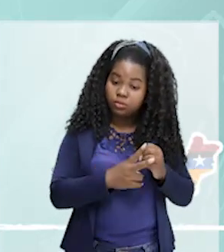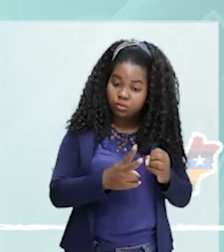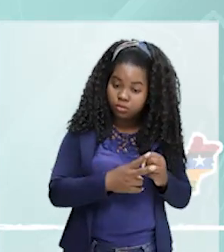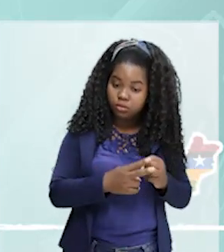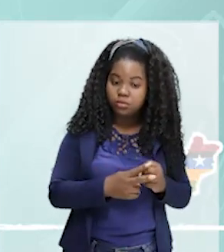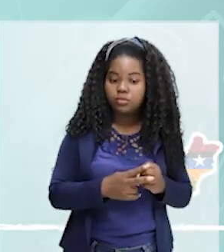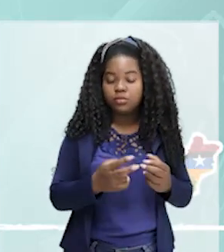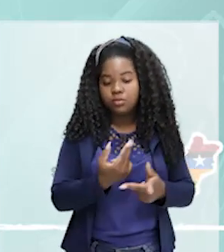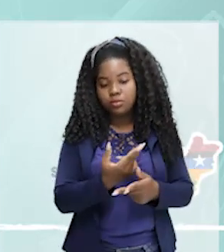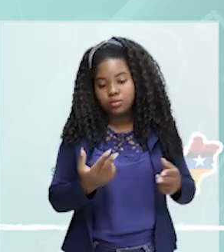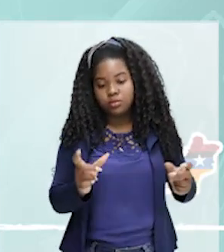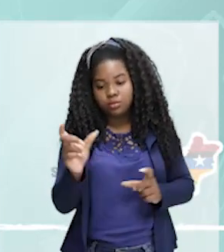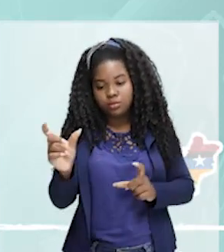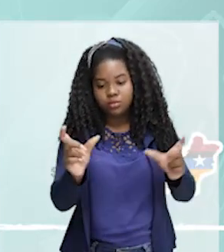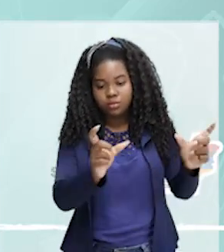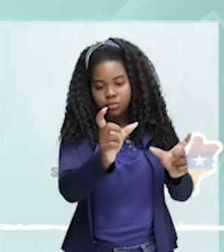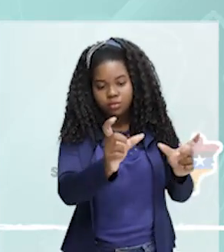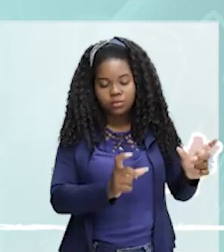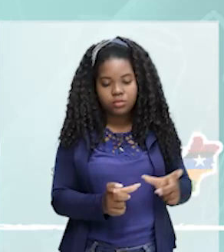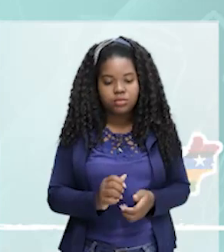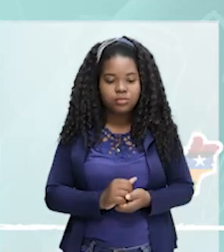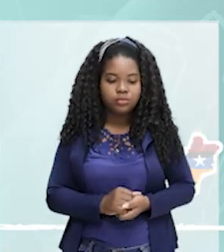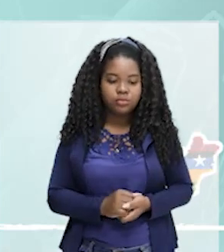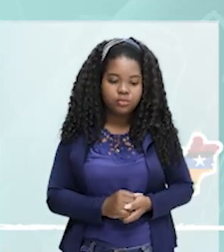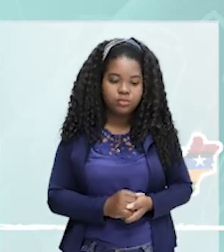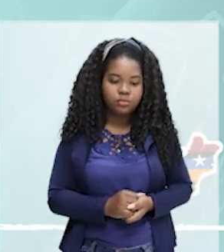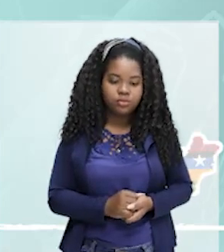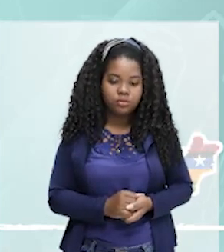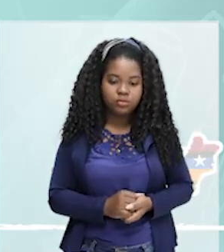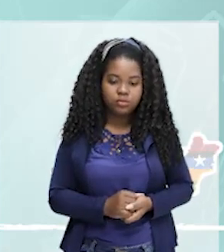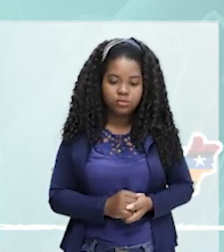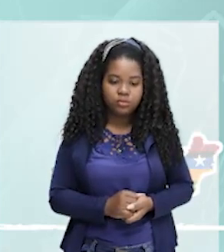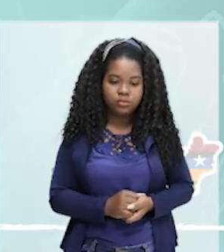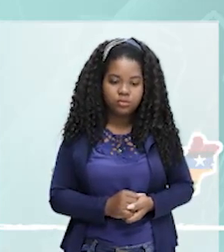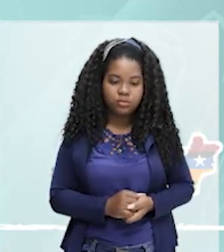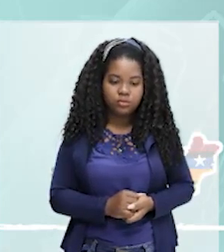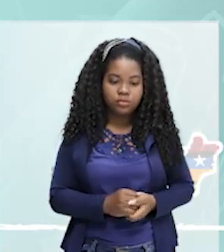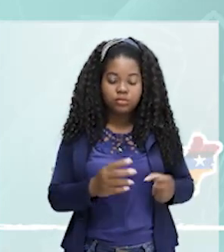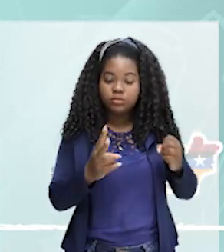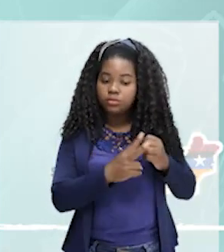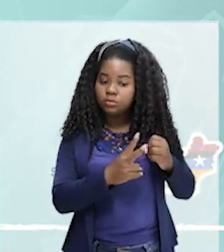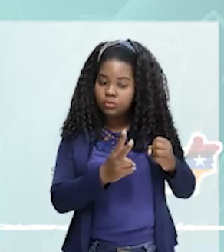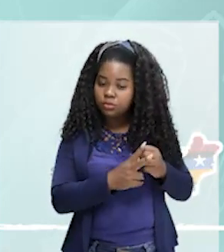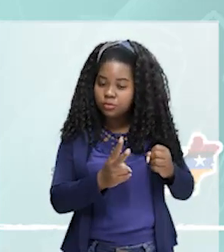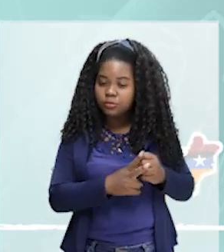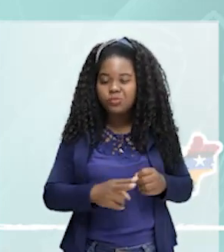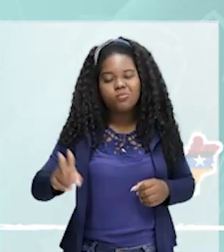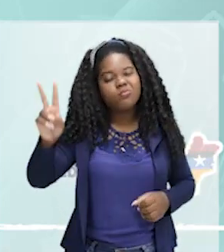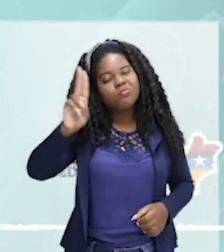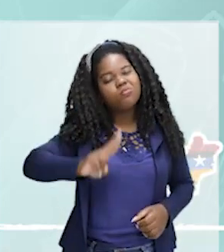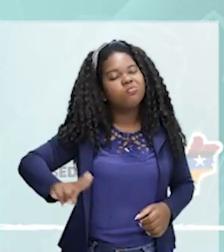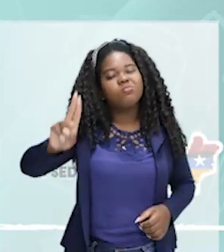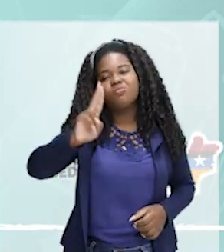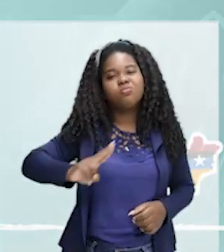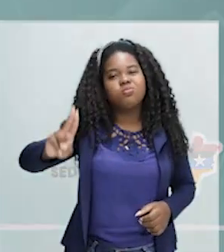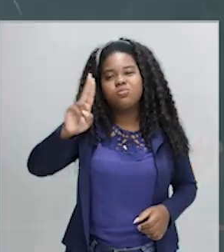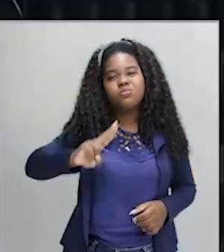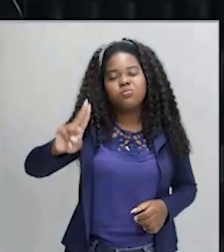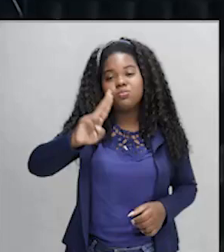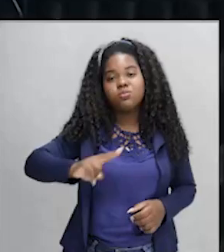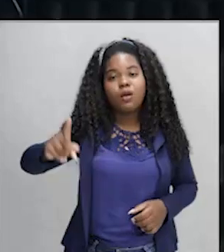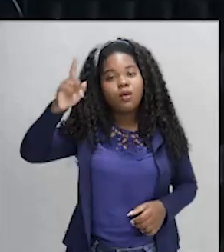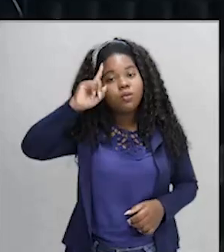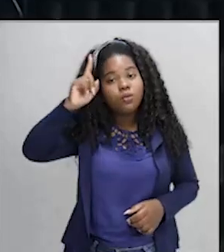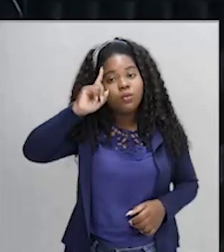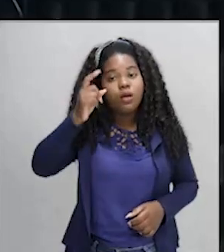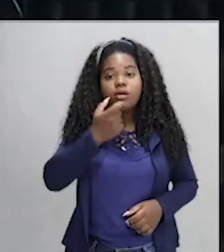por múltiplas palavras, incluindo os verbos frasais, eles são verbos muito, muito, muito usados no cotidiano da língua